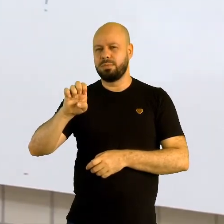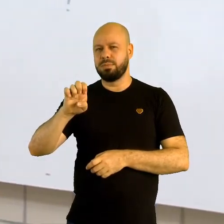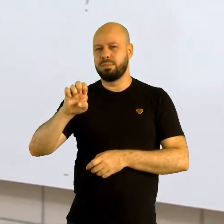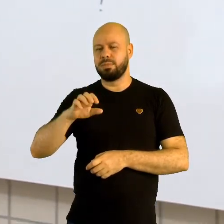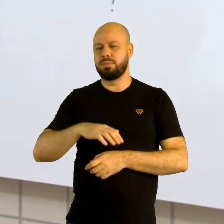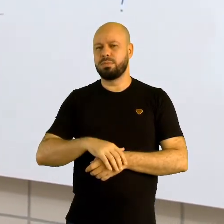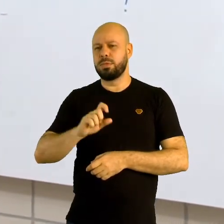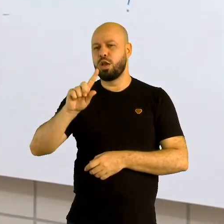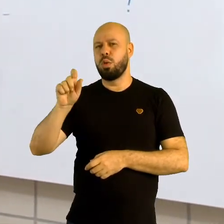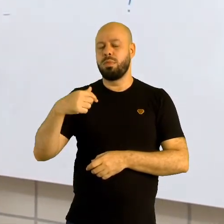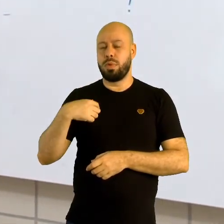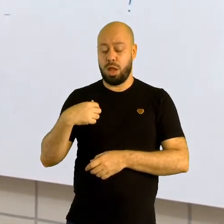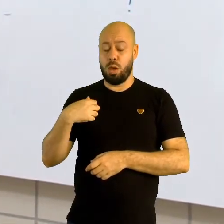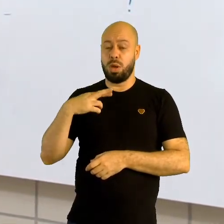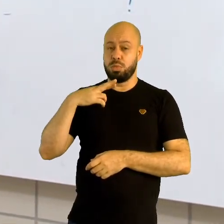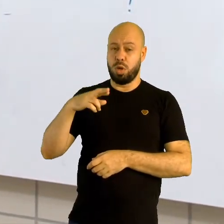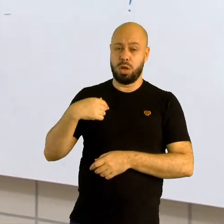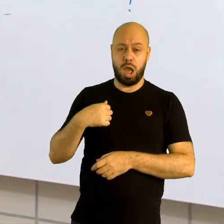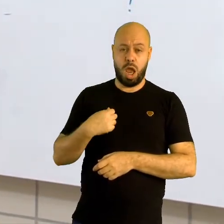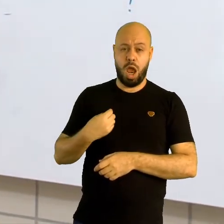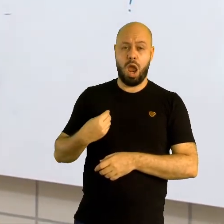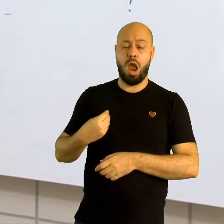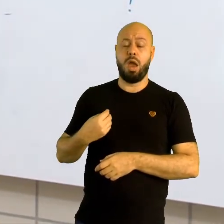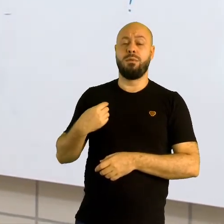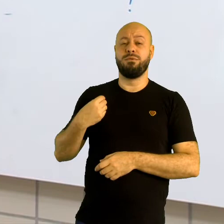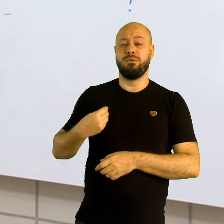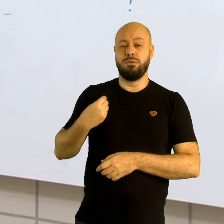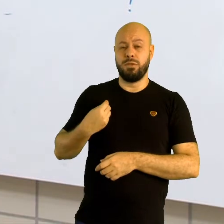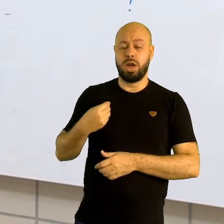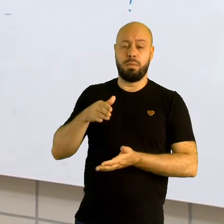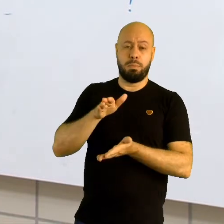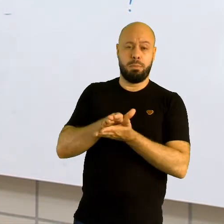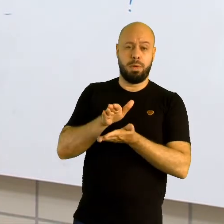I live in Palmas. Alright?